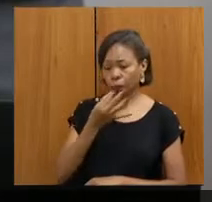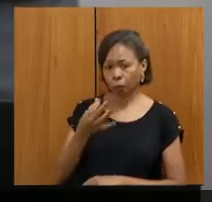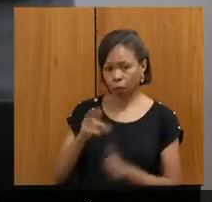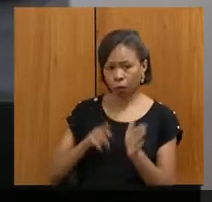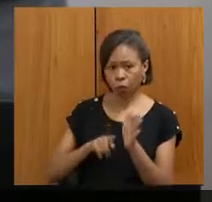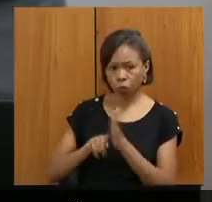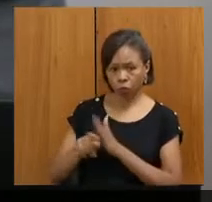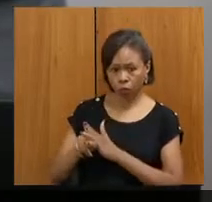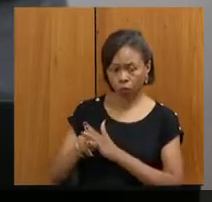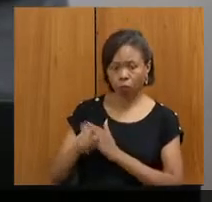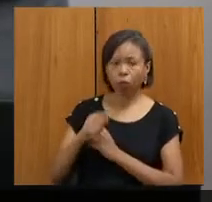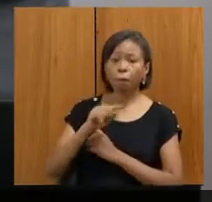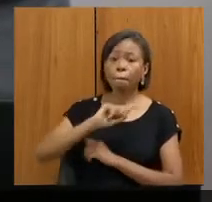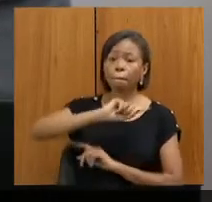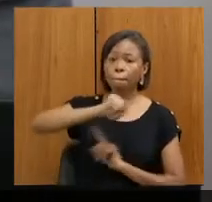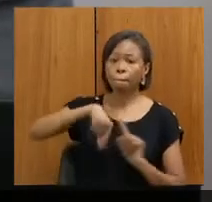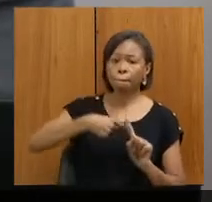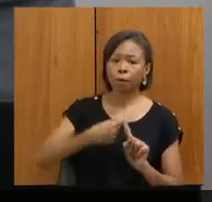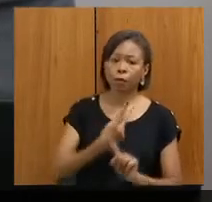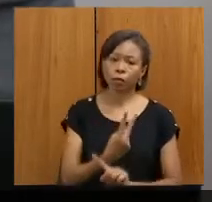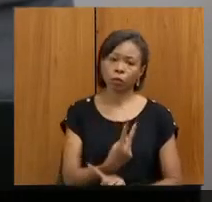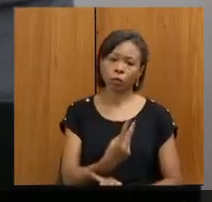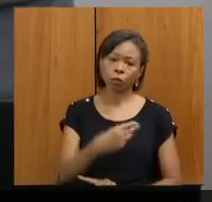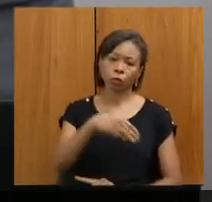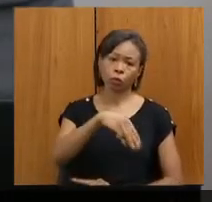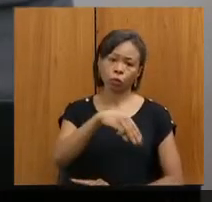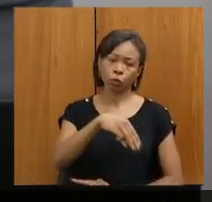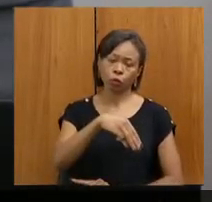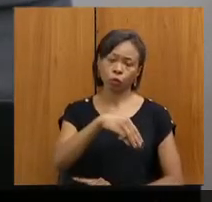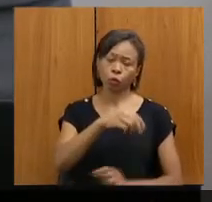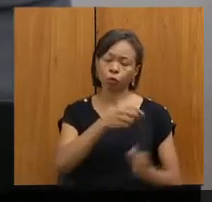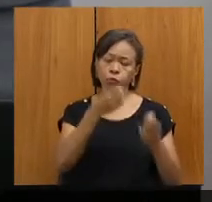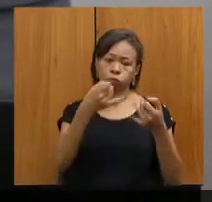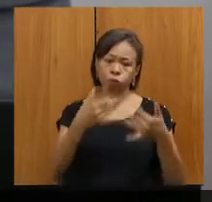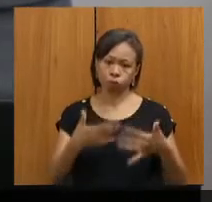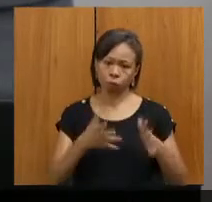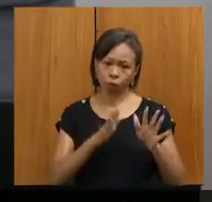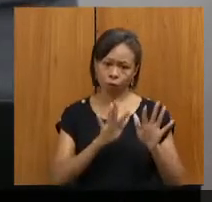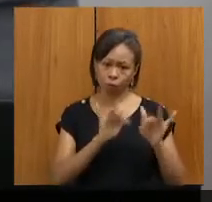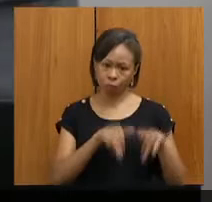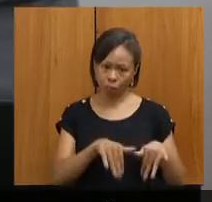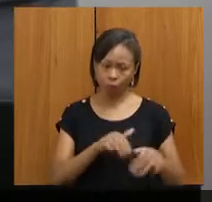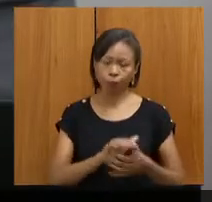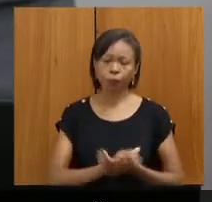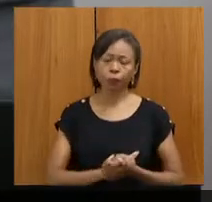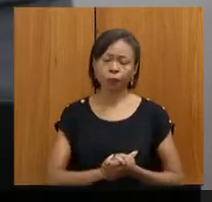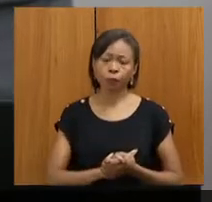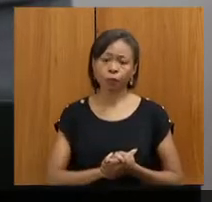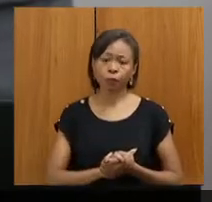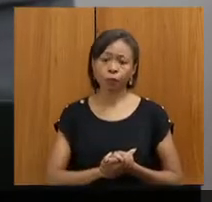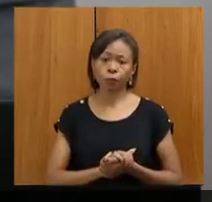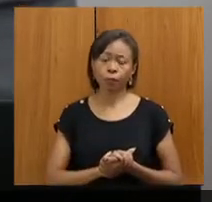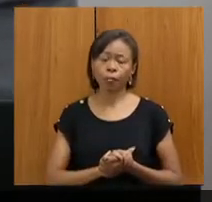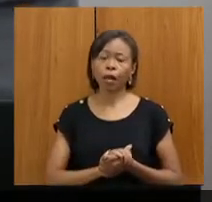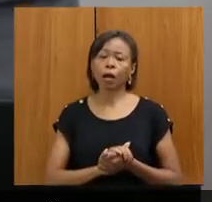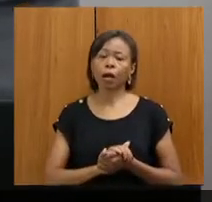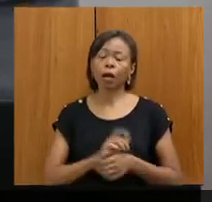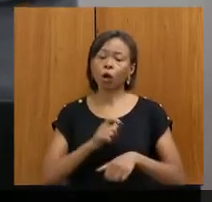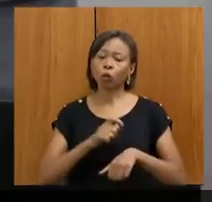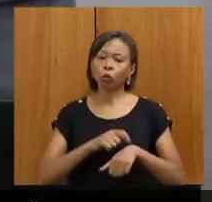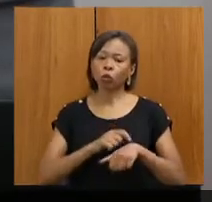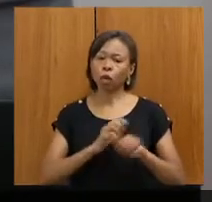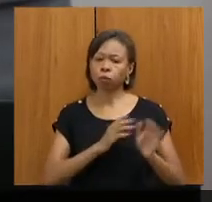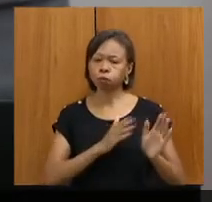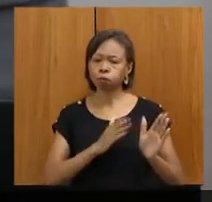disporá de dois minutos para as suas considerações finais sétimo no decorrer da reunião as